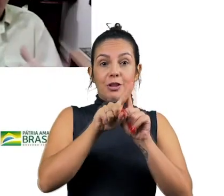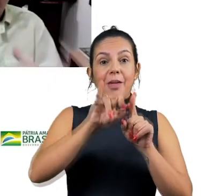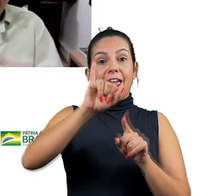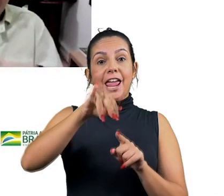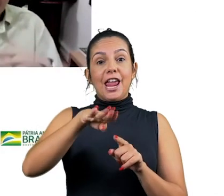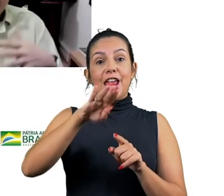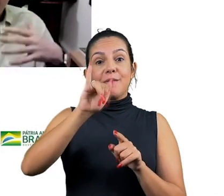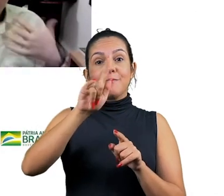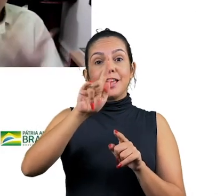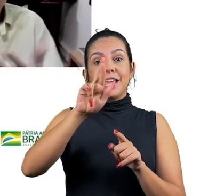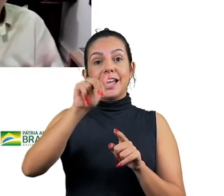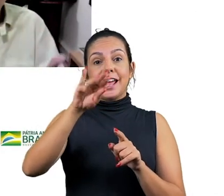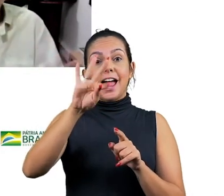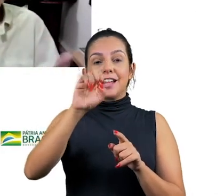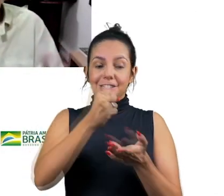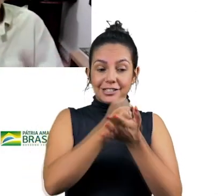Então,